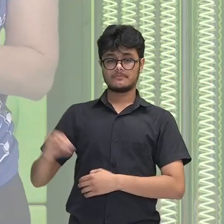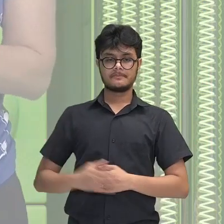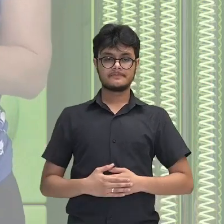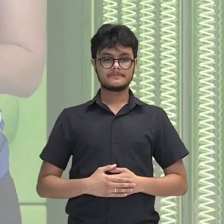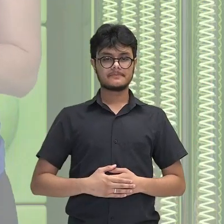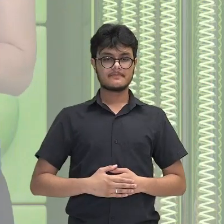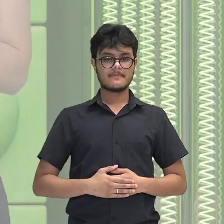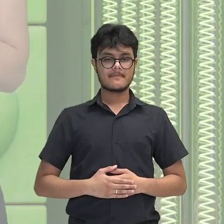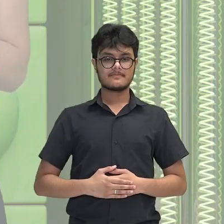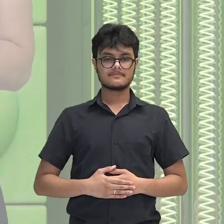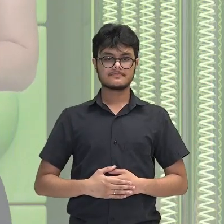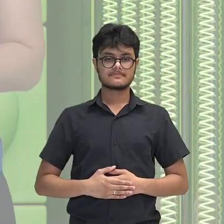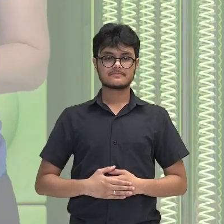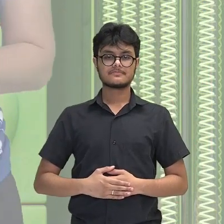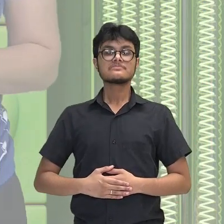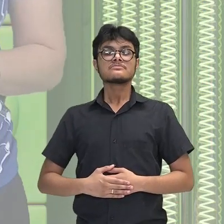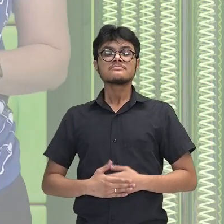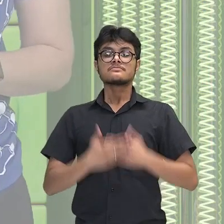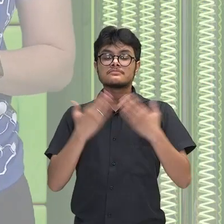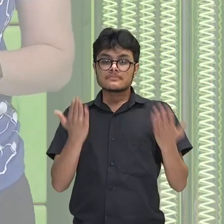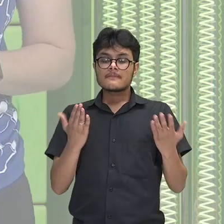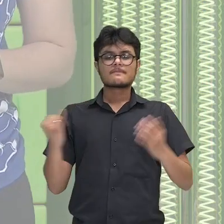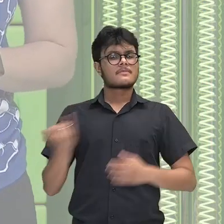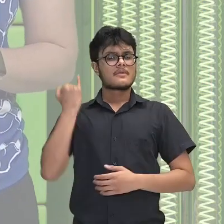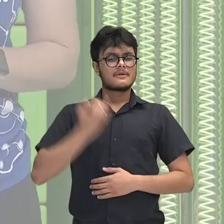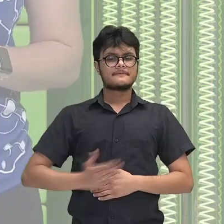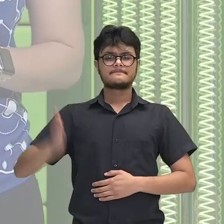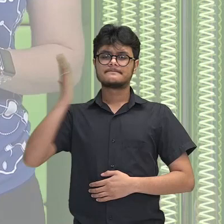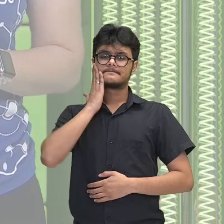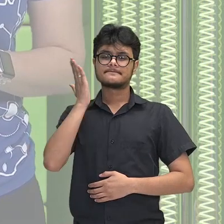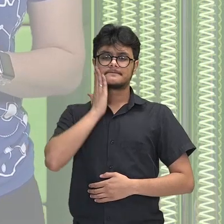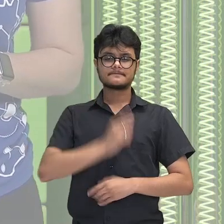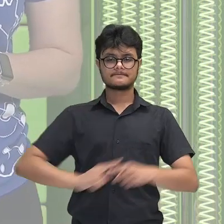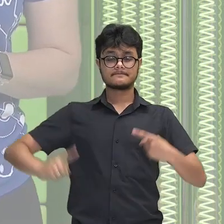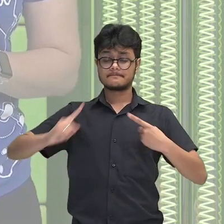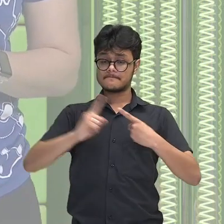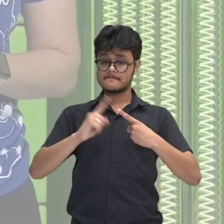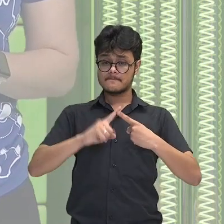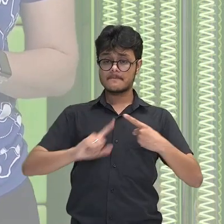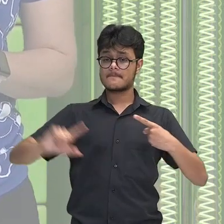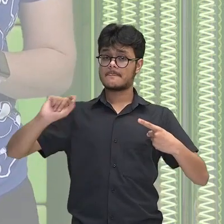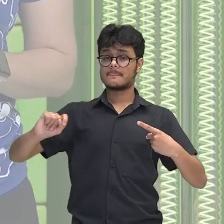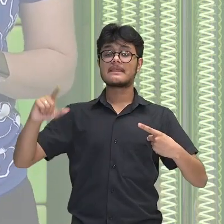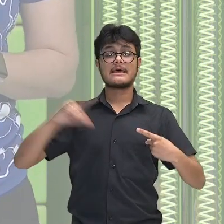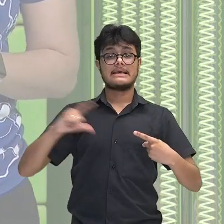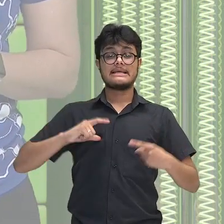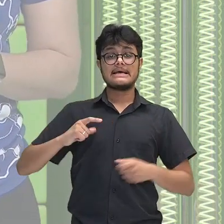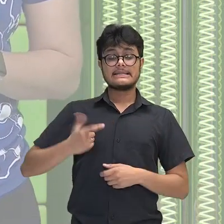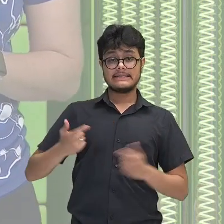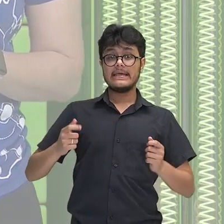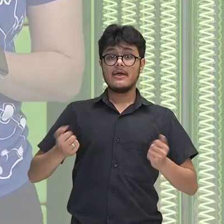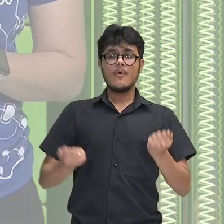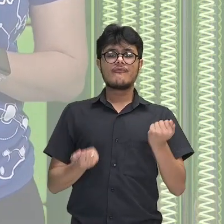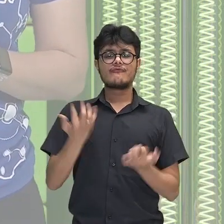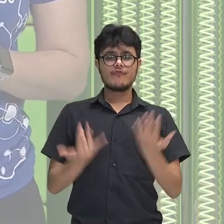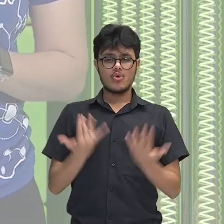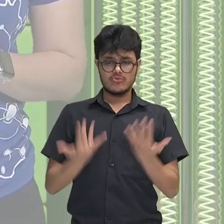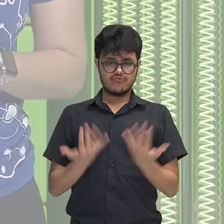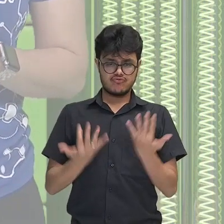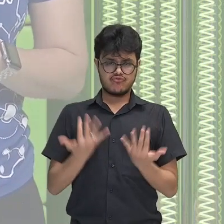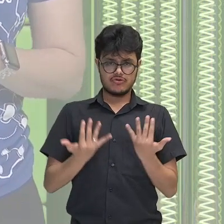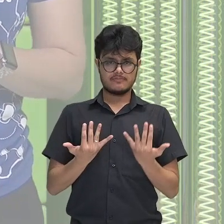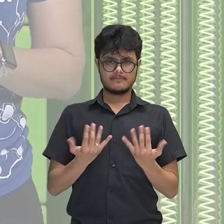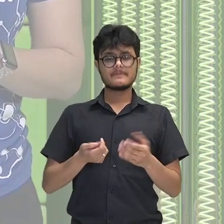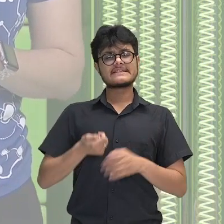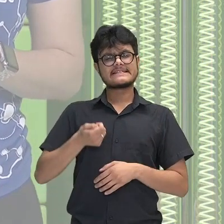é importante a gente saber? Que o ciclo motor de Otto, ele caracteriza-se pela ignição por faísca,